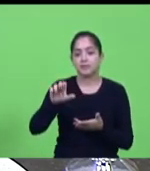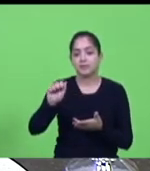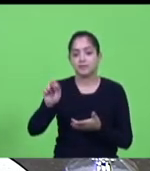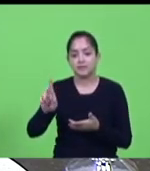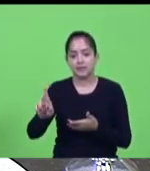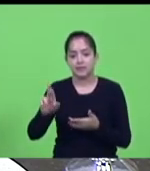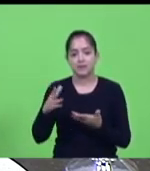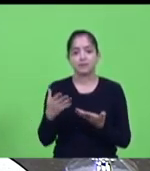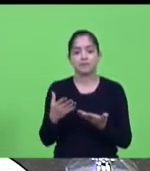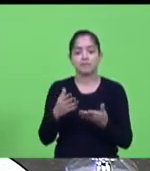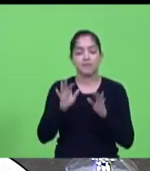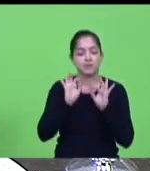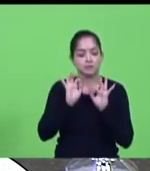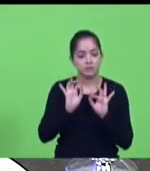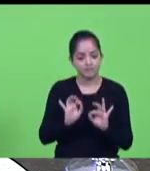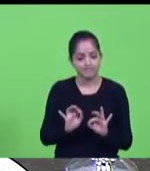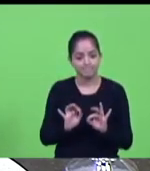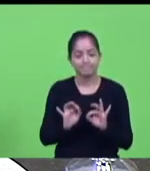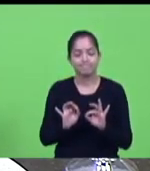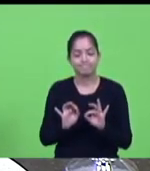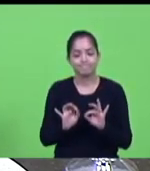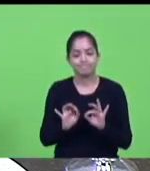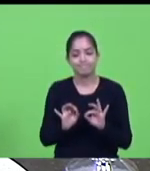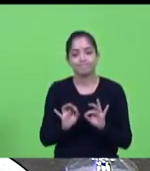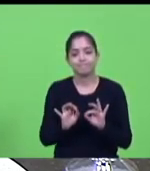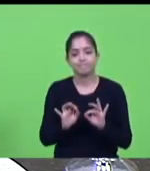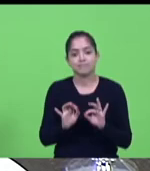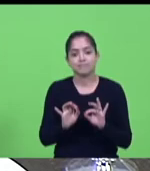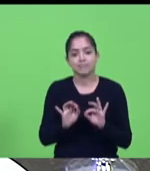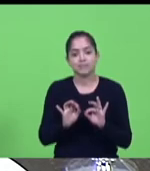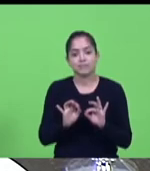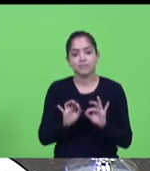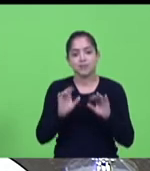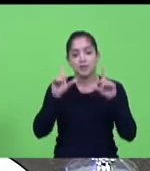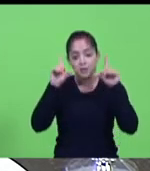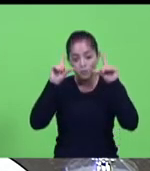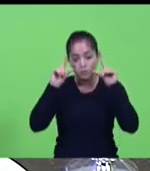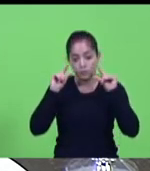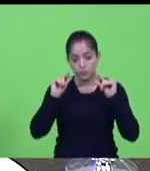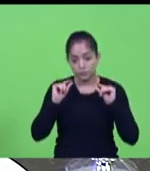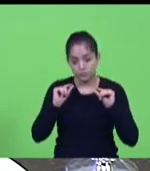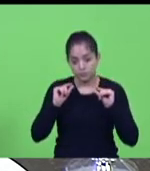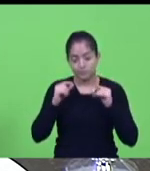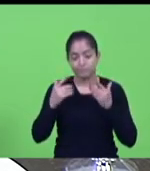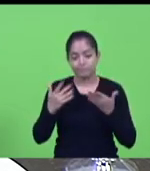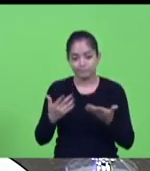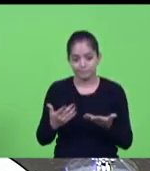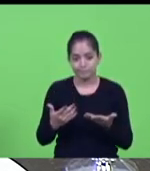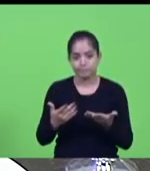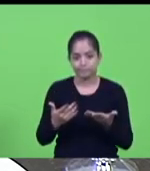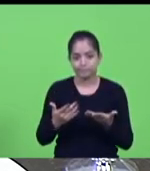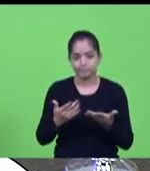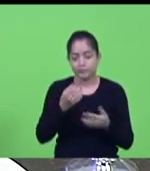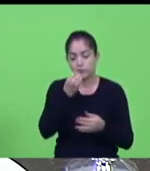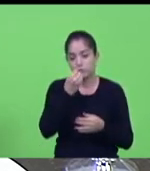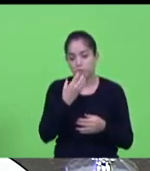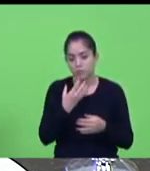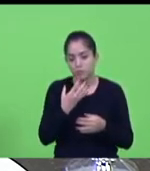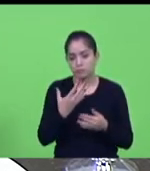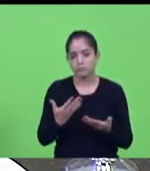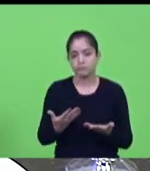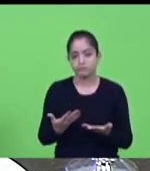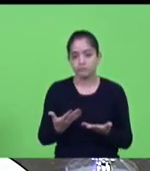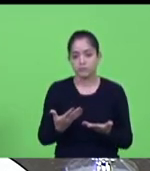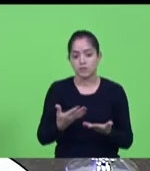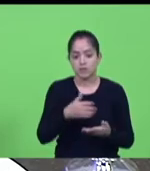sem dúvida alguma, um alívio, um grande alento para que